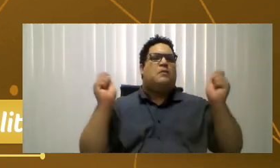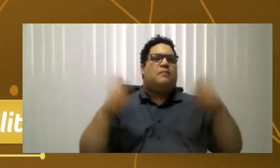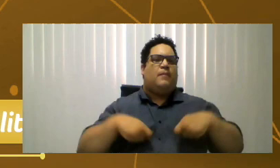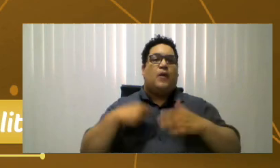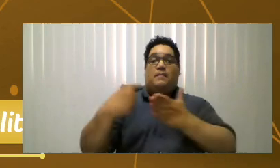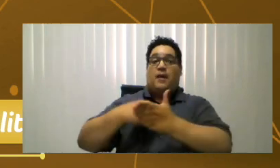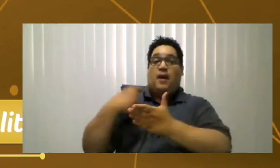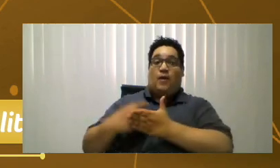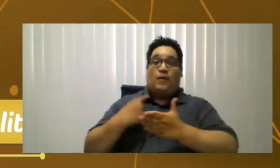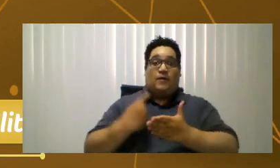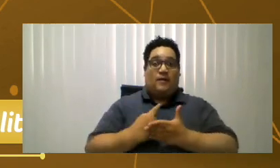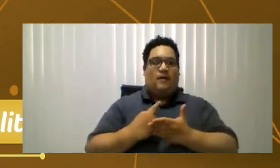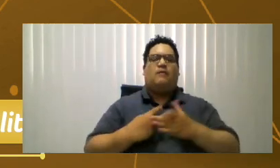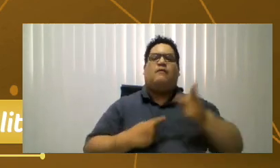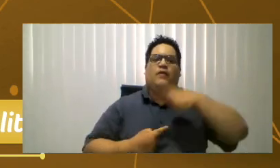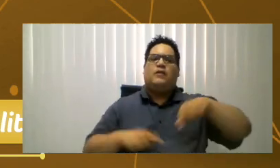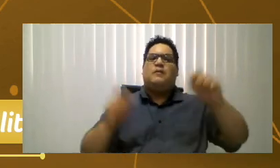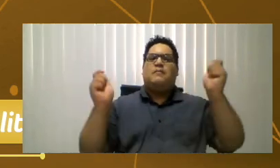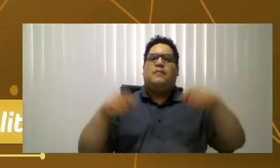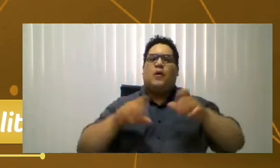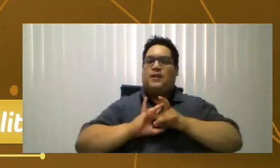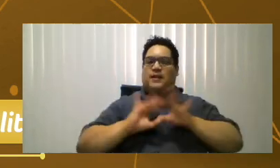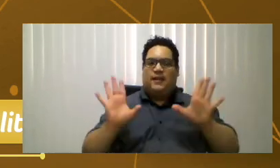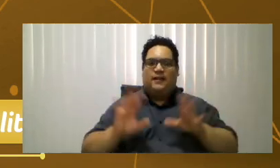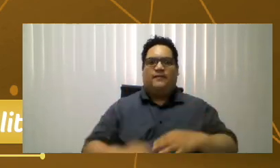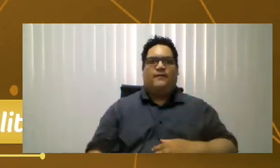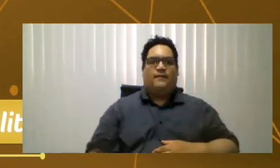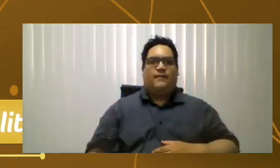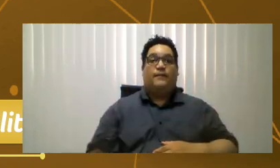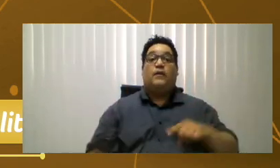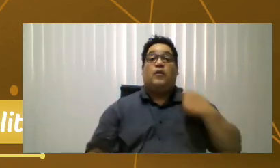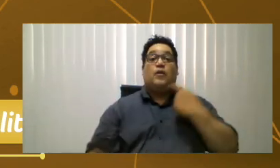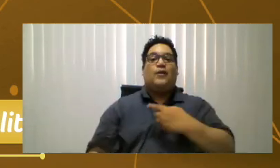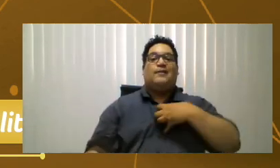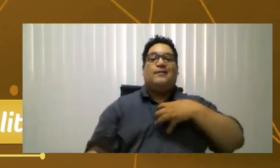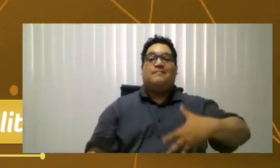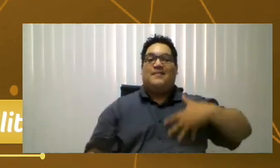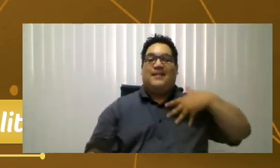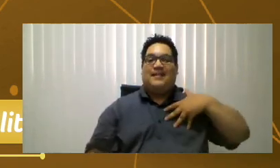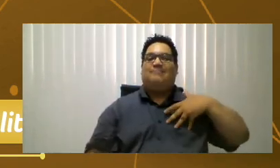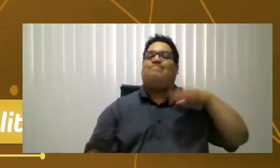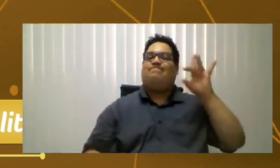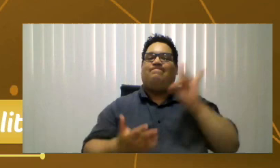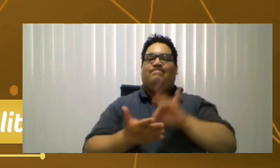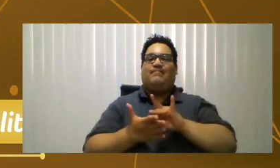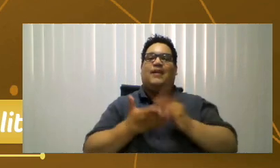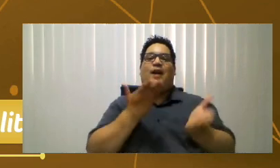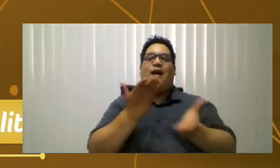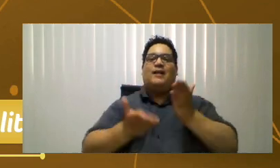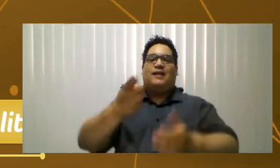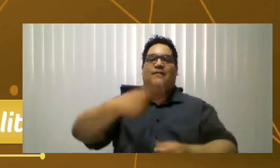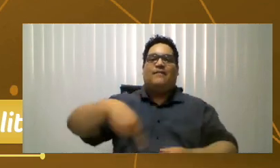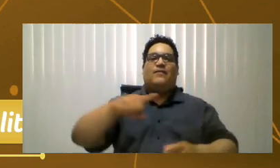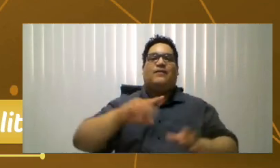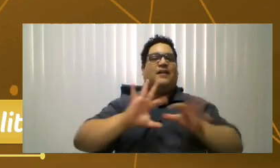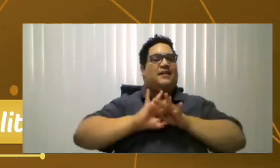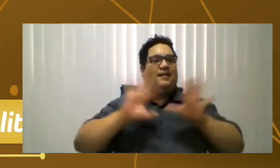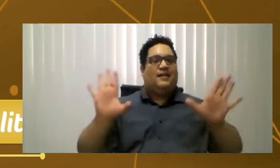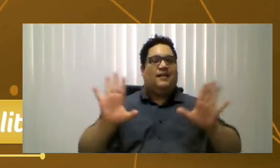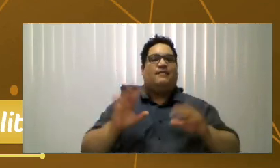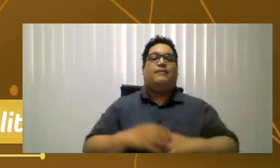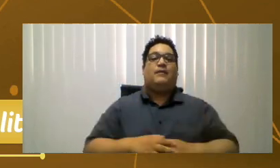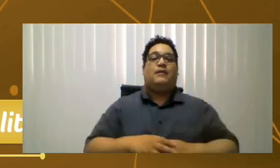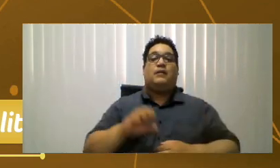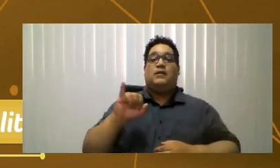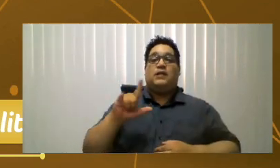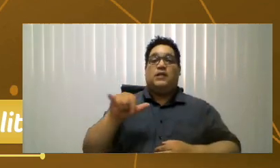que vocês desejem fazer, né? É o maior prazer nosso em atendê-los, viu? Fique à vontade. Silas,